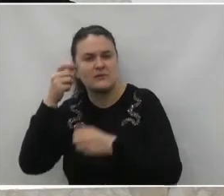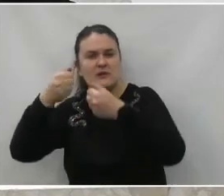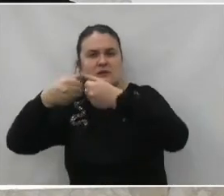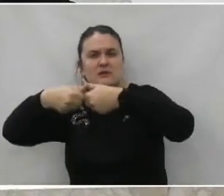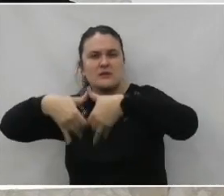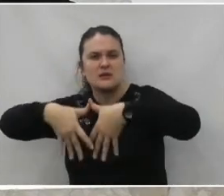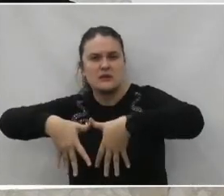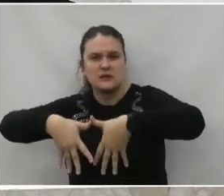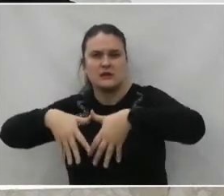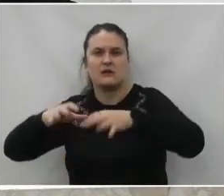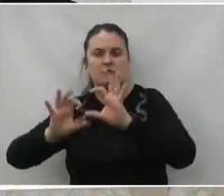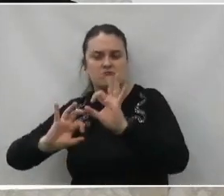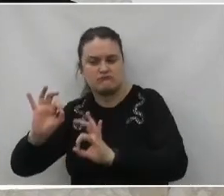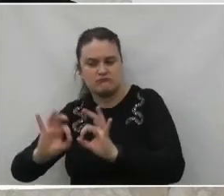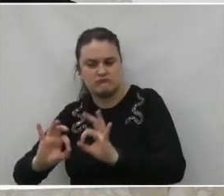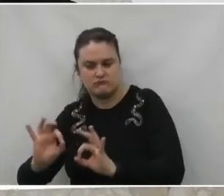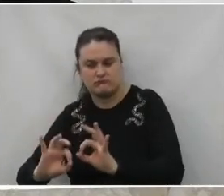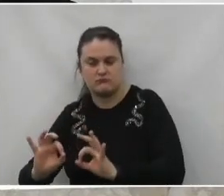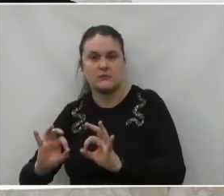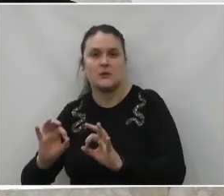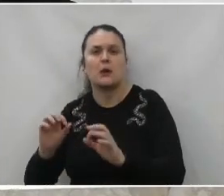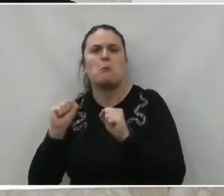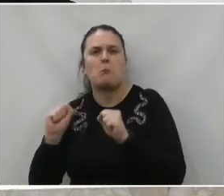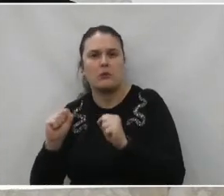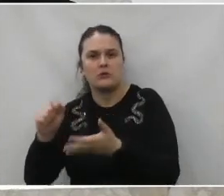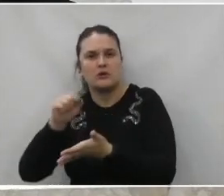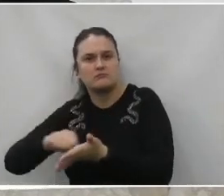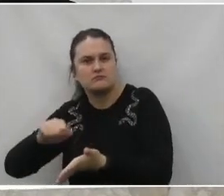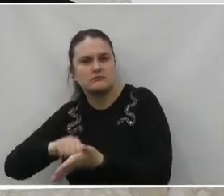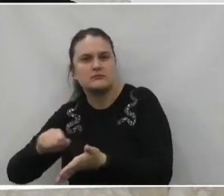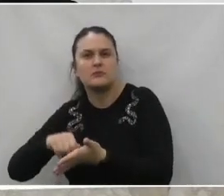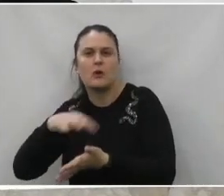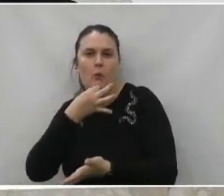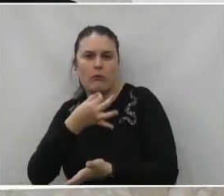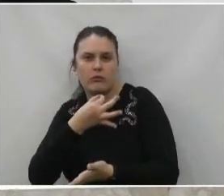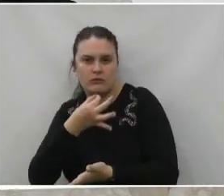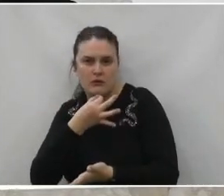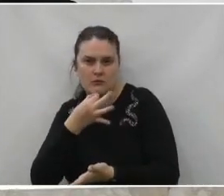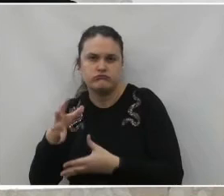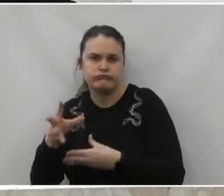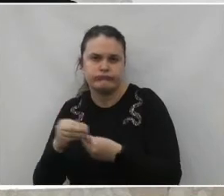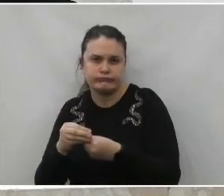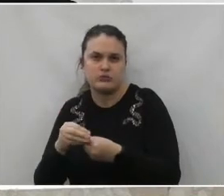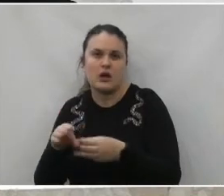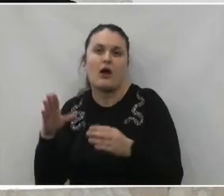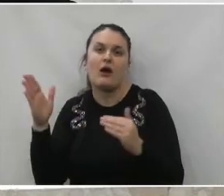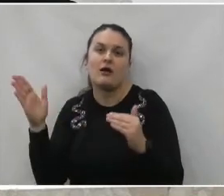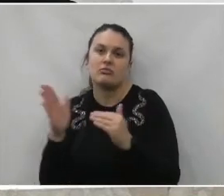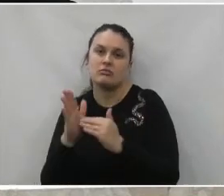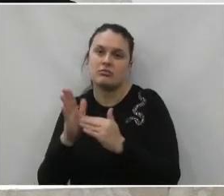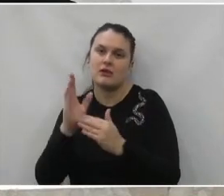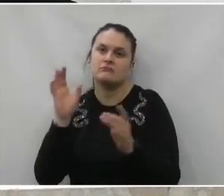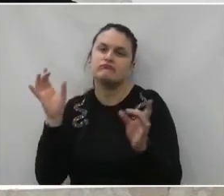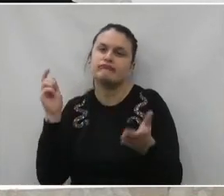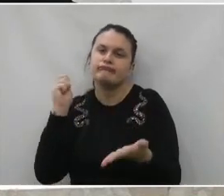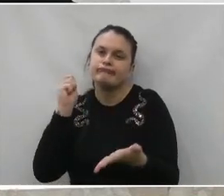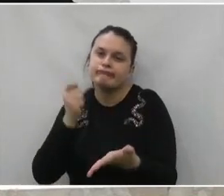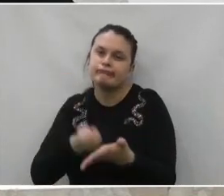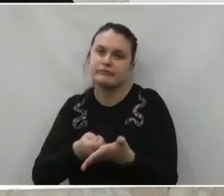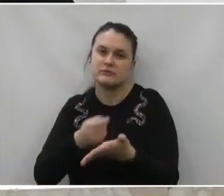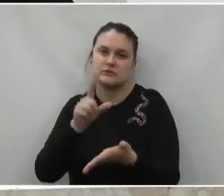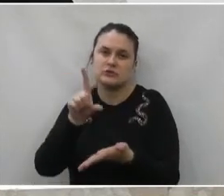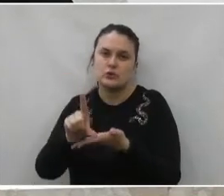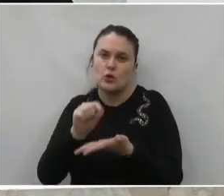pela equipe de planejamento. Ele permite anotações e sugestões. Até a batida do martelo, outros encontros